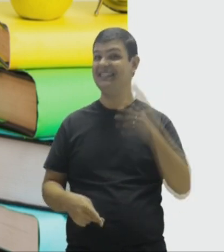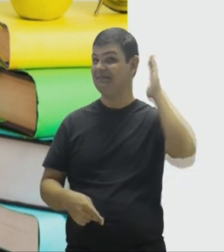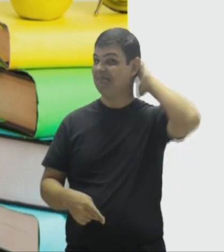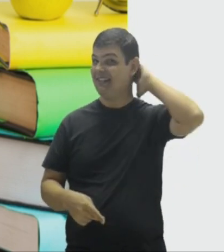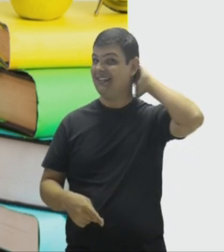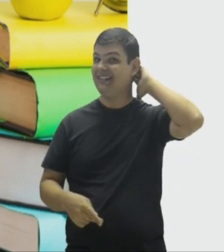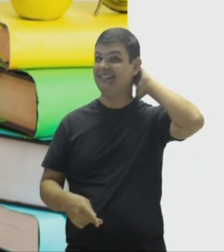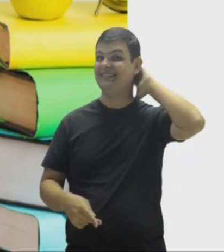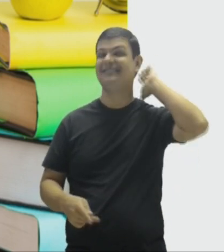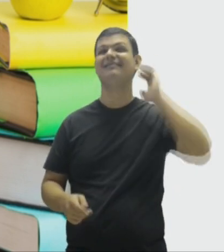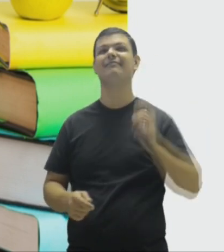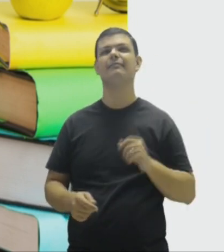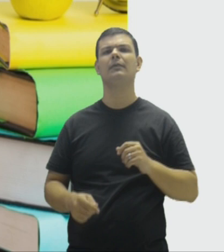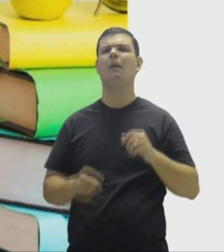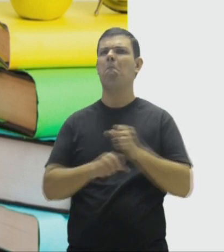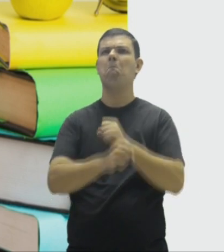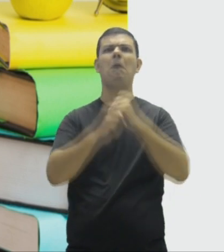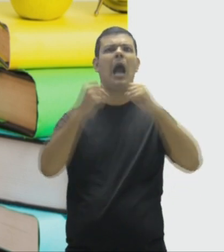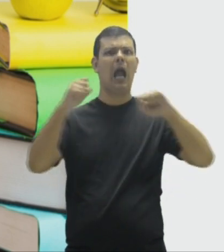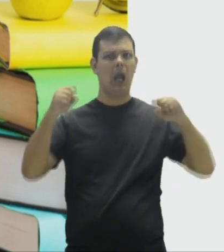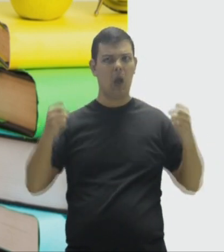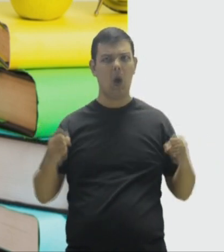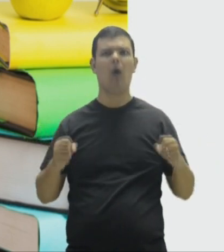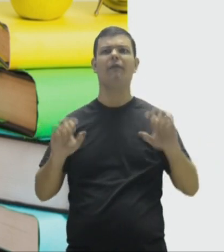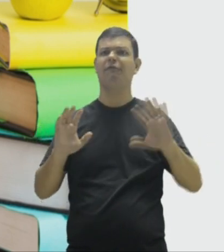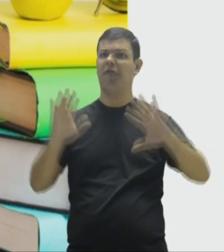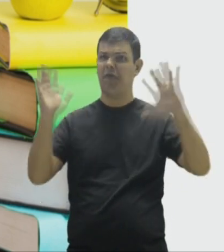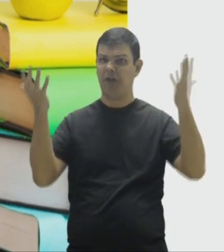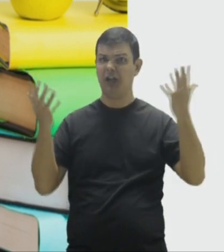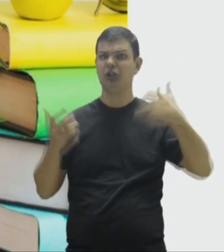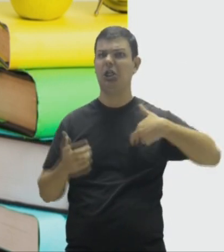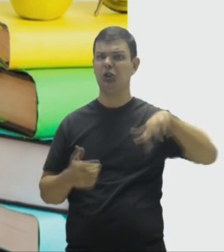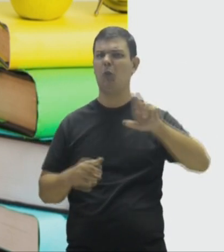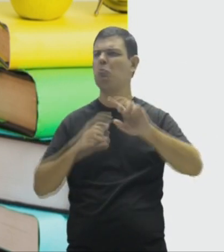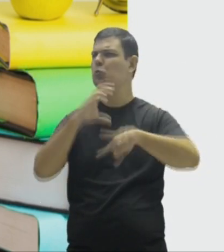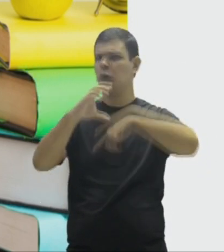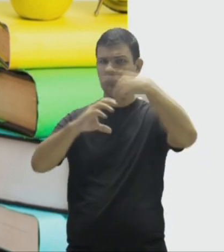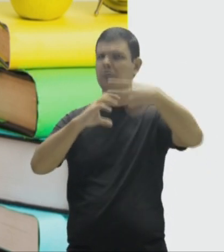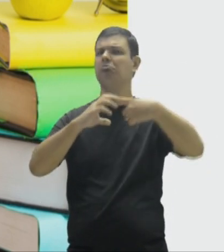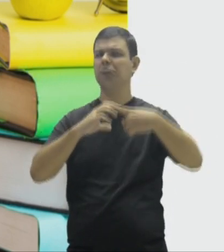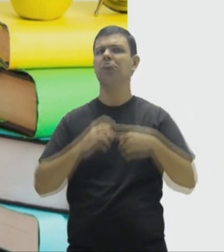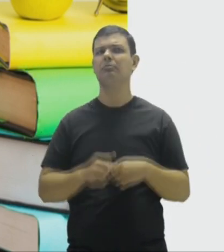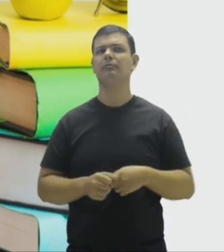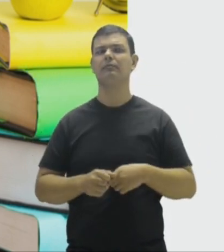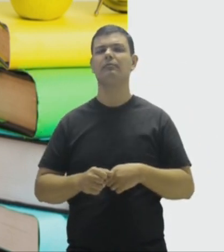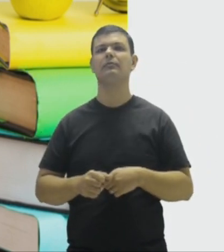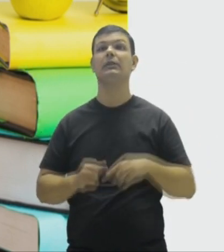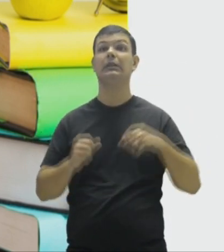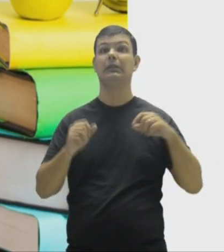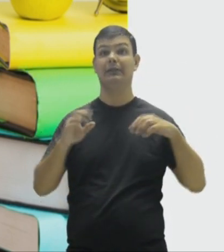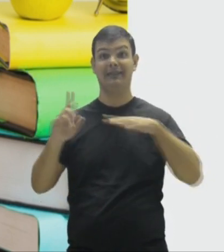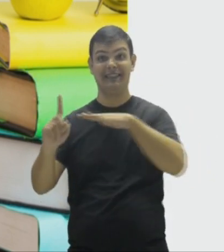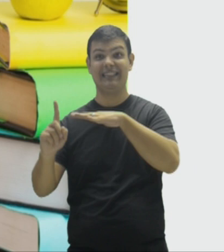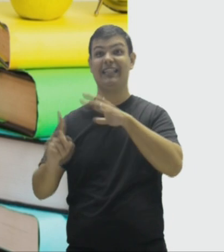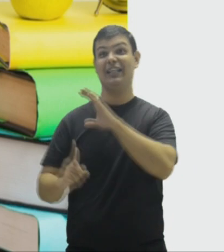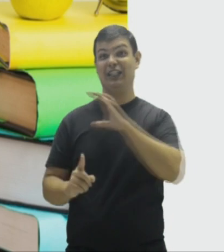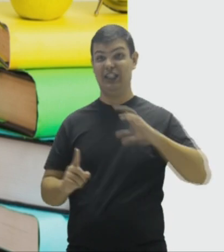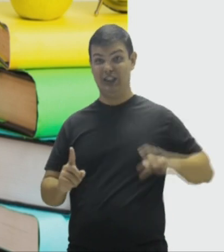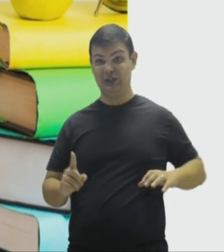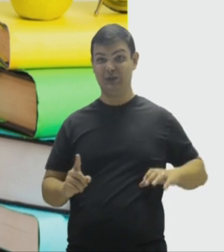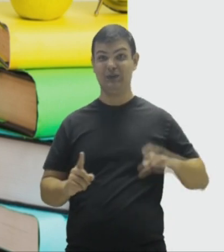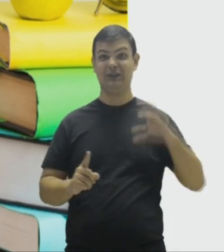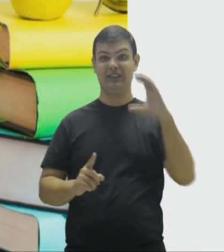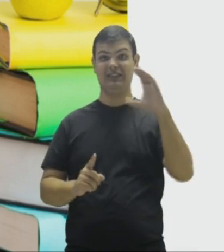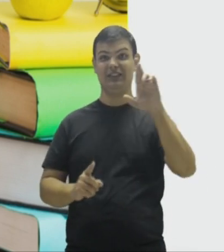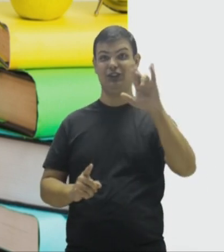Pará. Uma das maiores festas culturais religiosas do mundo todo. Cristianismo. Ah, se o Círio de Nazaré é do Pará,